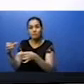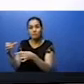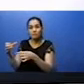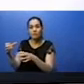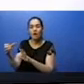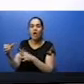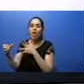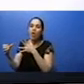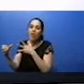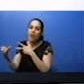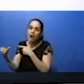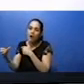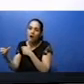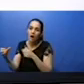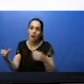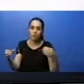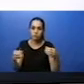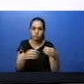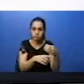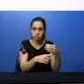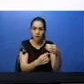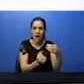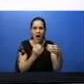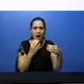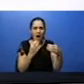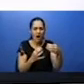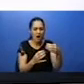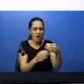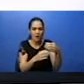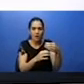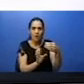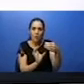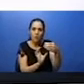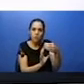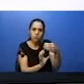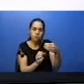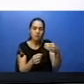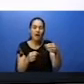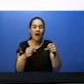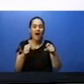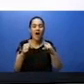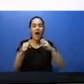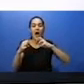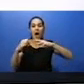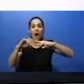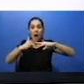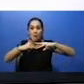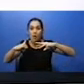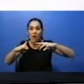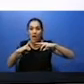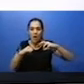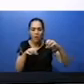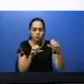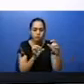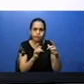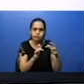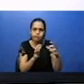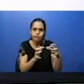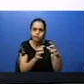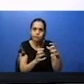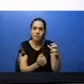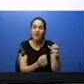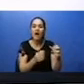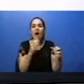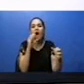na água quente, as partículas elas estão mais agitadas, o que facilita a colisão entre elas e a velocidade